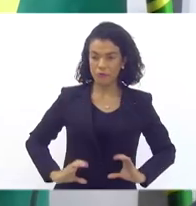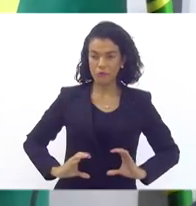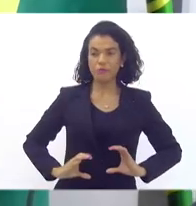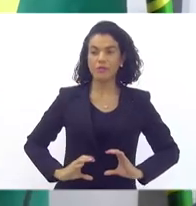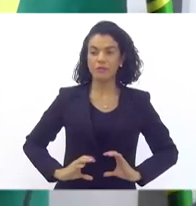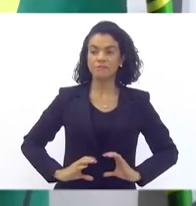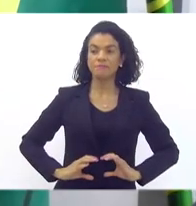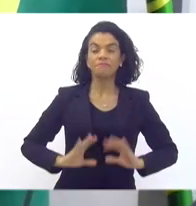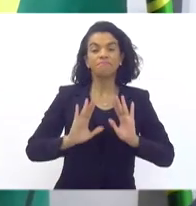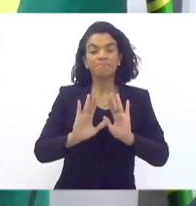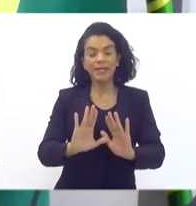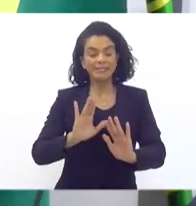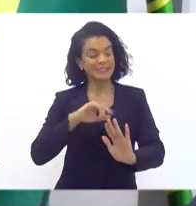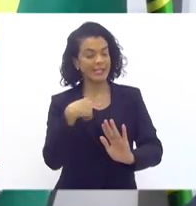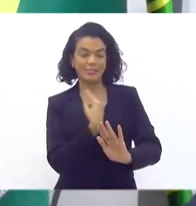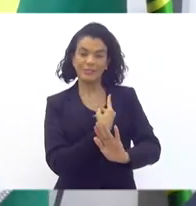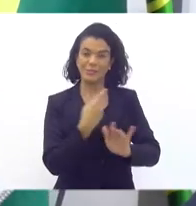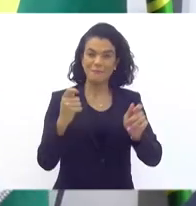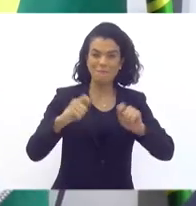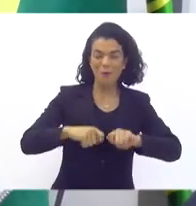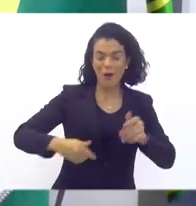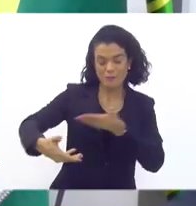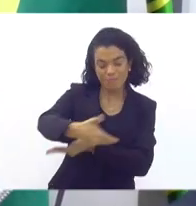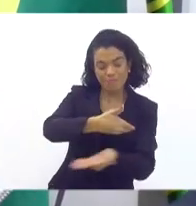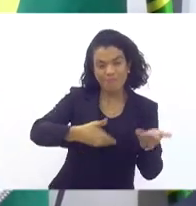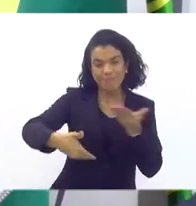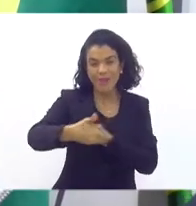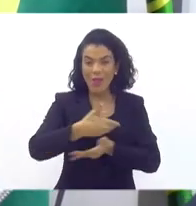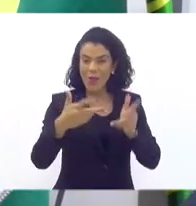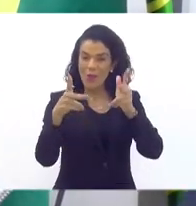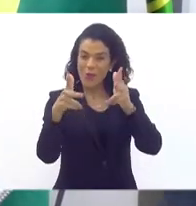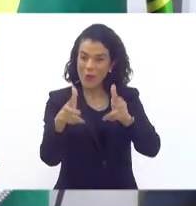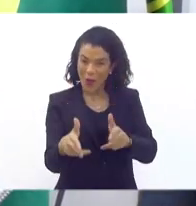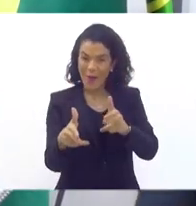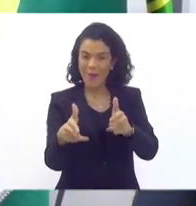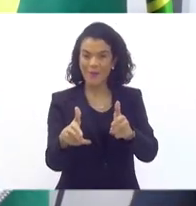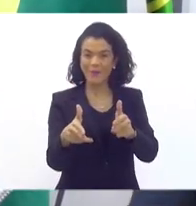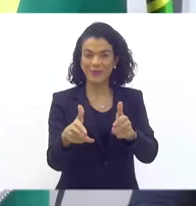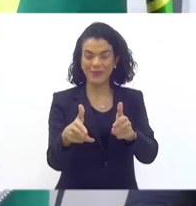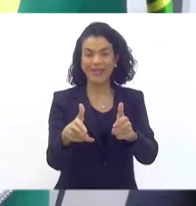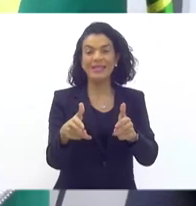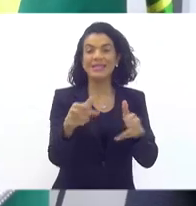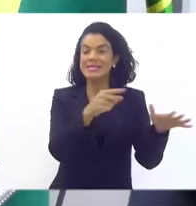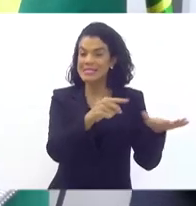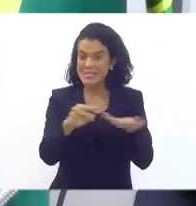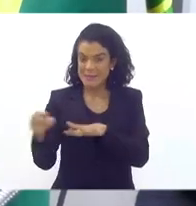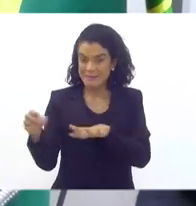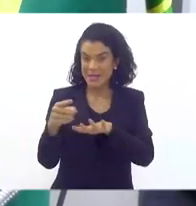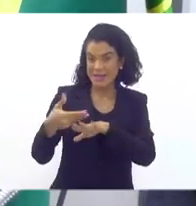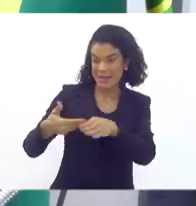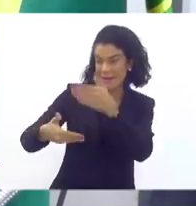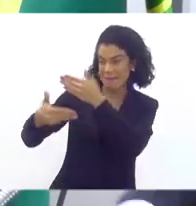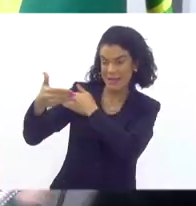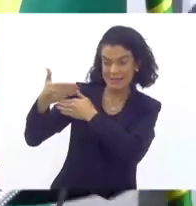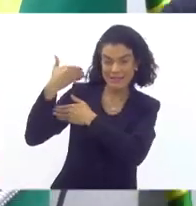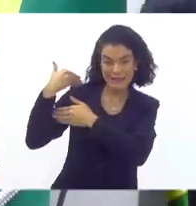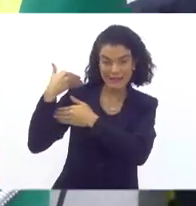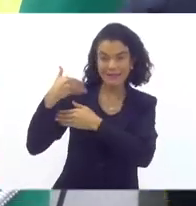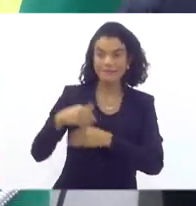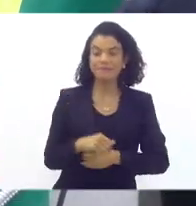mas que a gente possa interagir da mesma forma que tivemos na semana passada uma